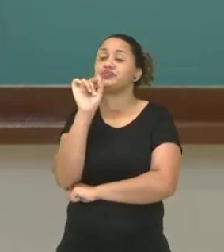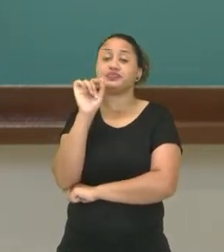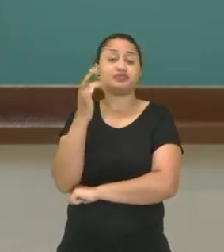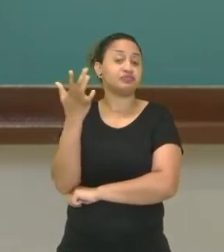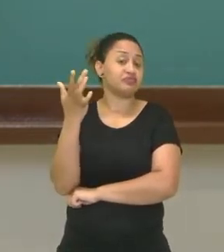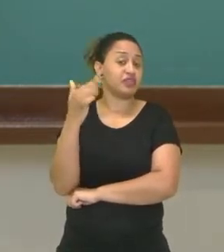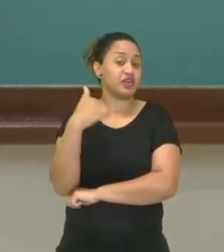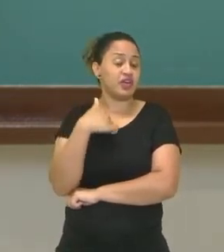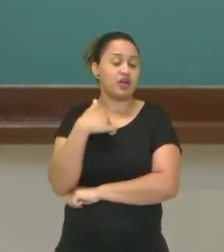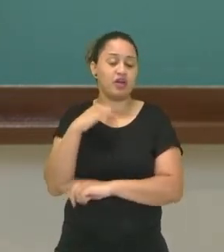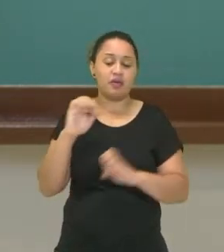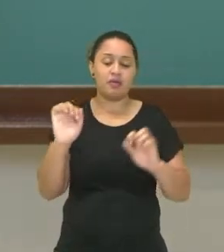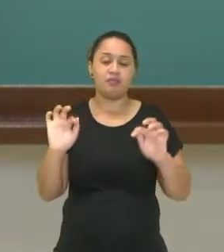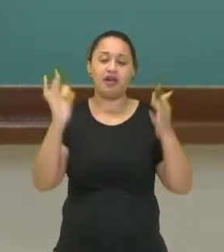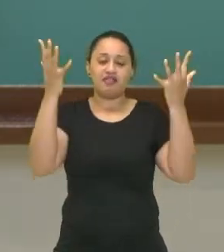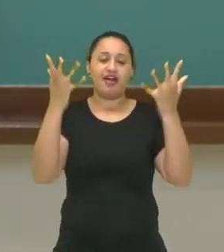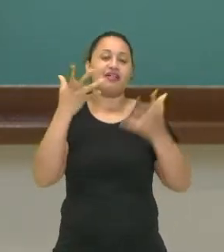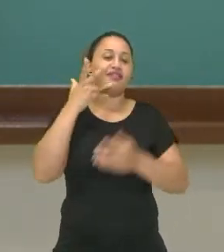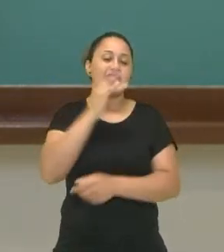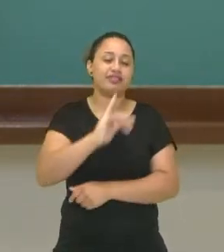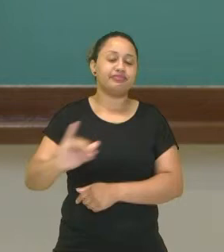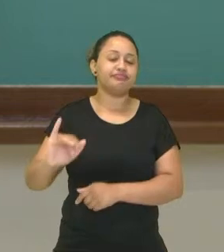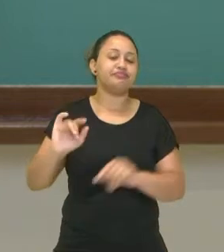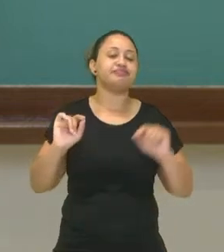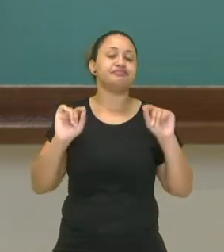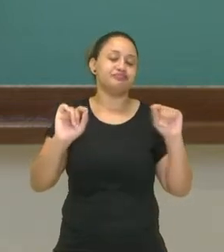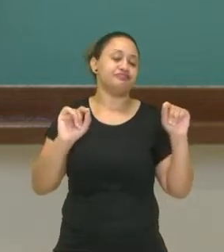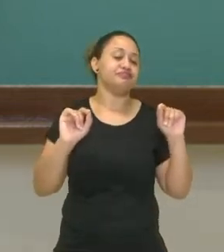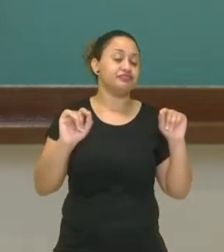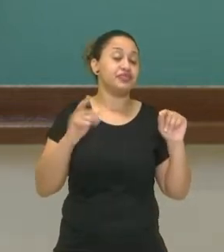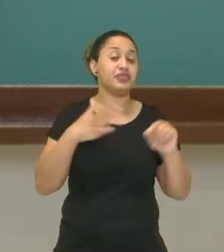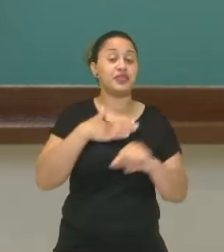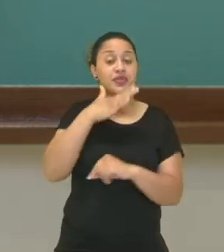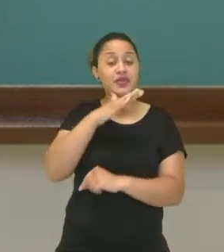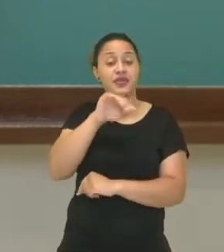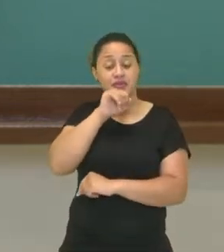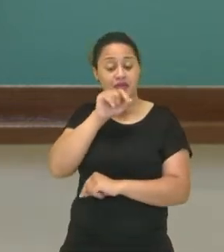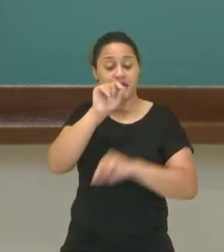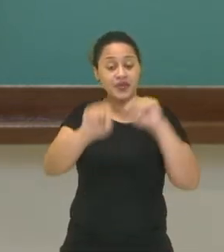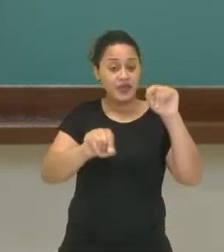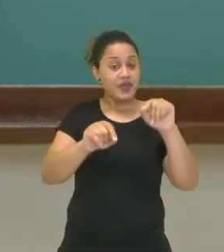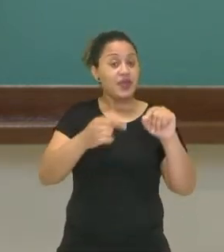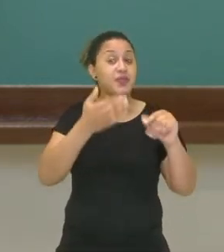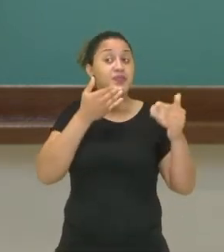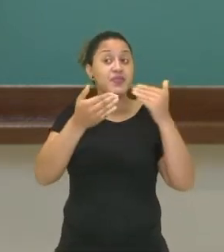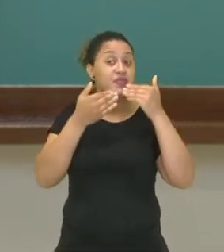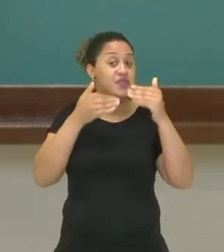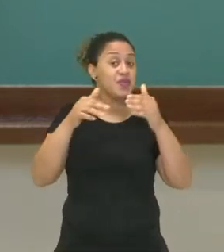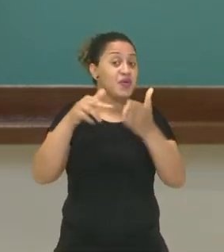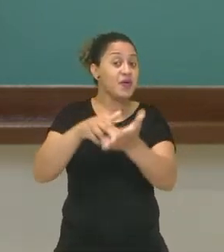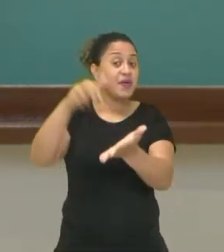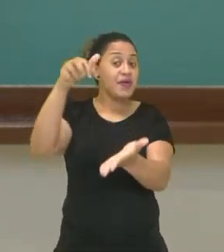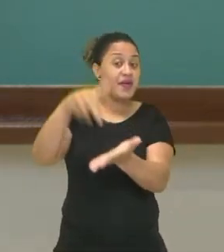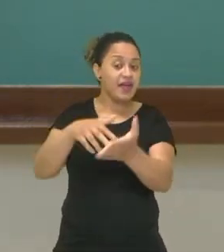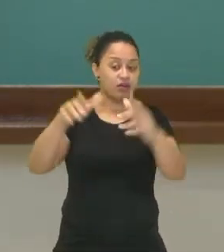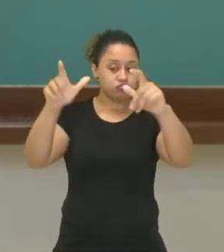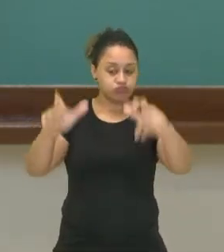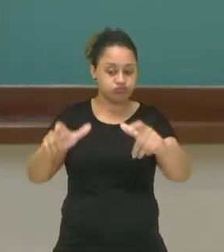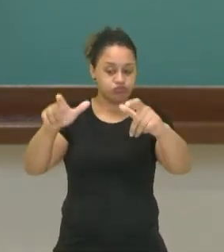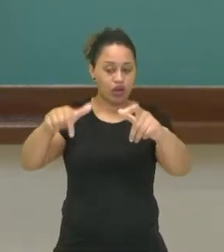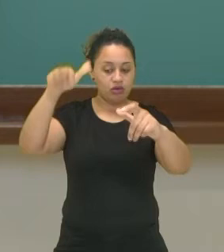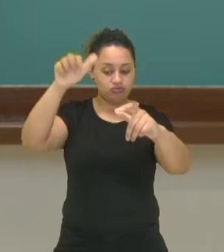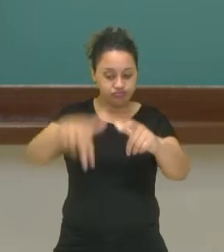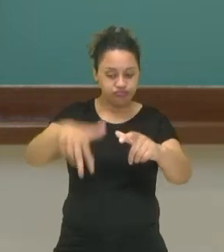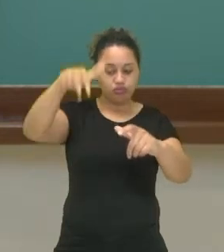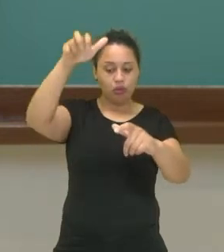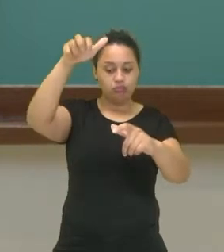estou numa festa de criança ali e a minha mãe alugou uma cama elástica, né, para que a gente saltasse ali.